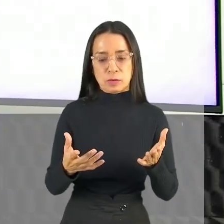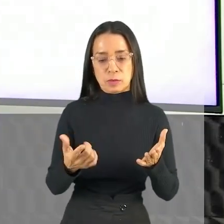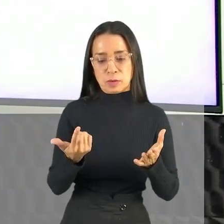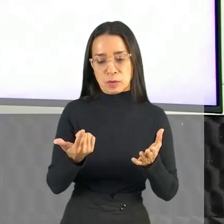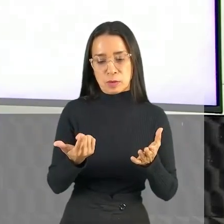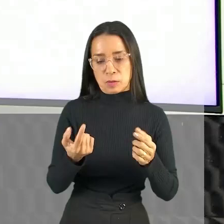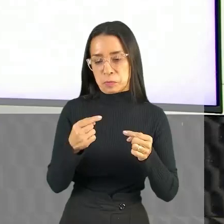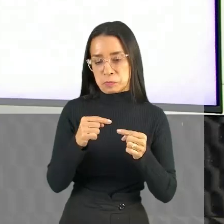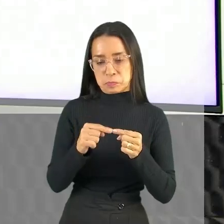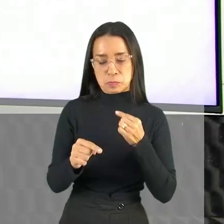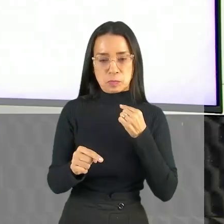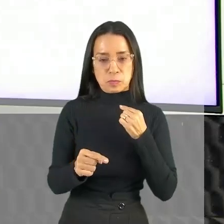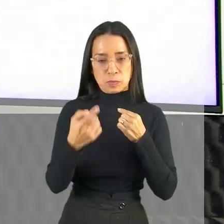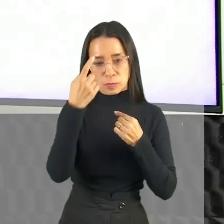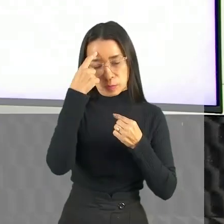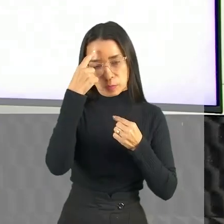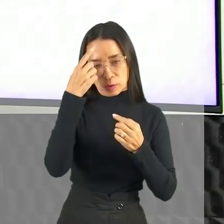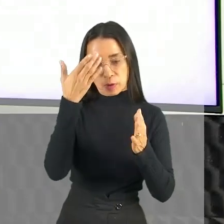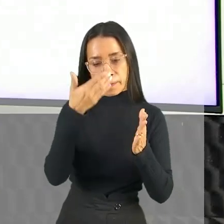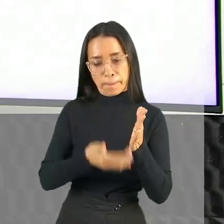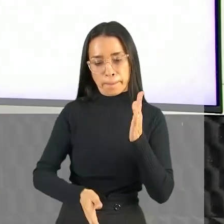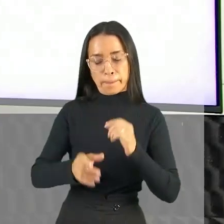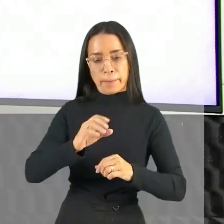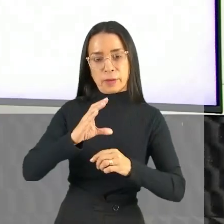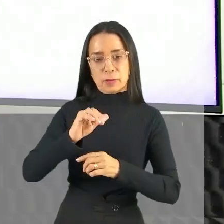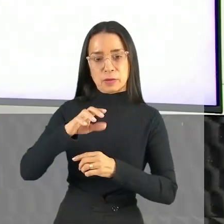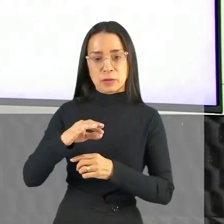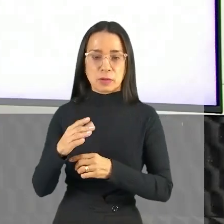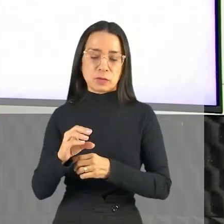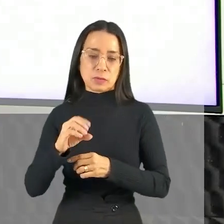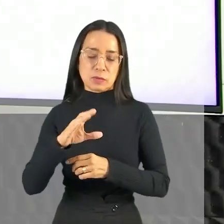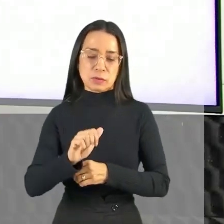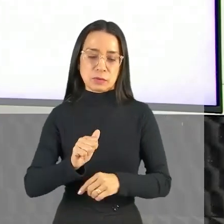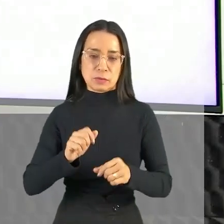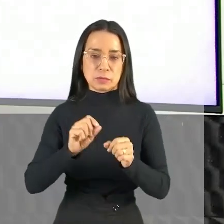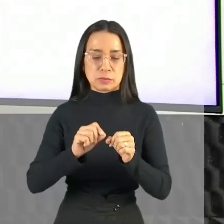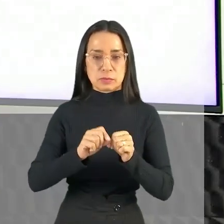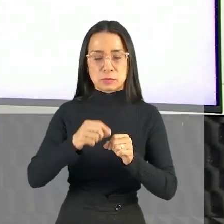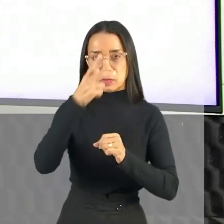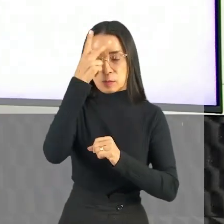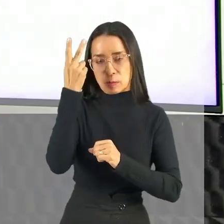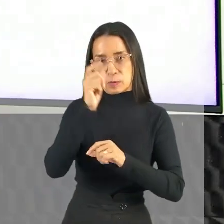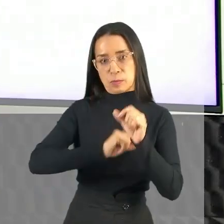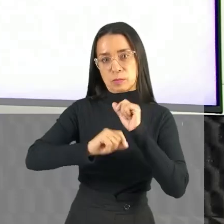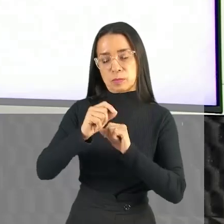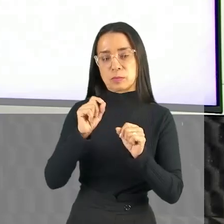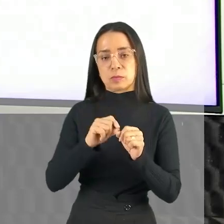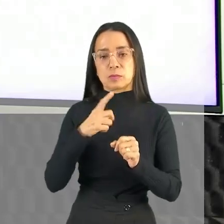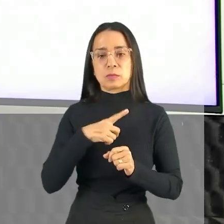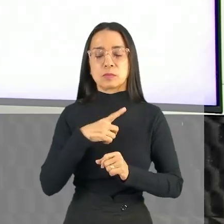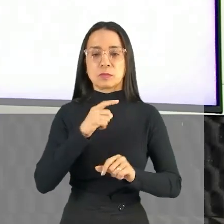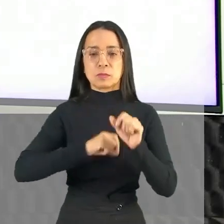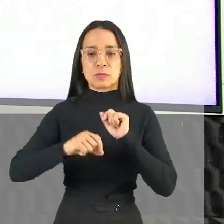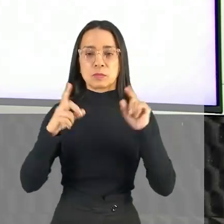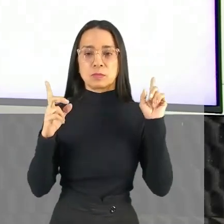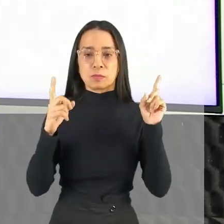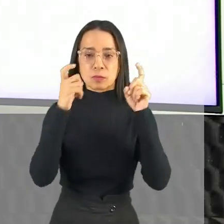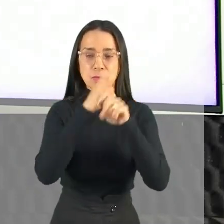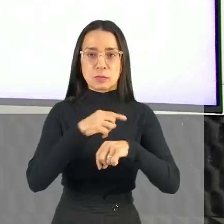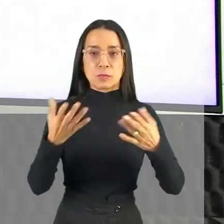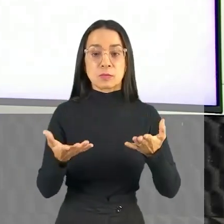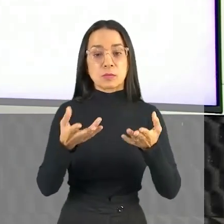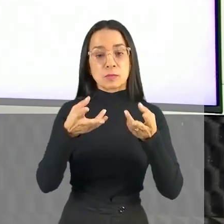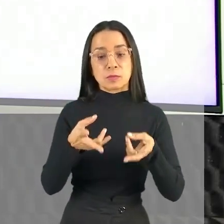muito sentido pensar que é a perda de carioteca que fez com que esse paciente tivesse dificuldade agora